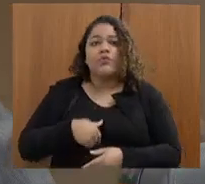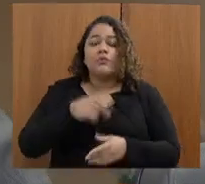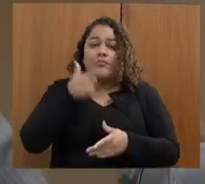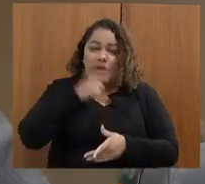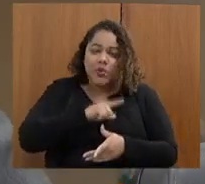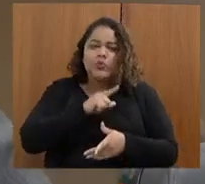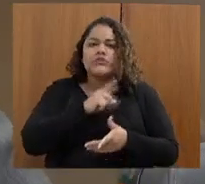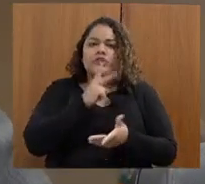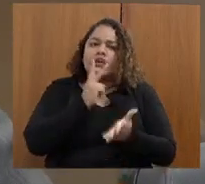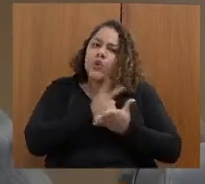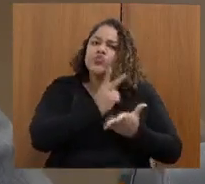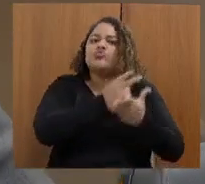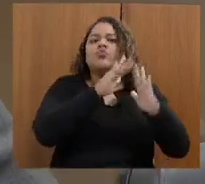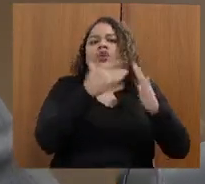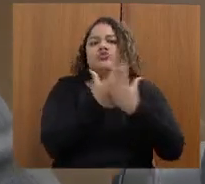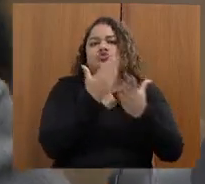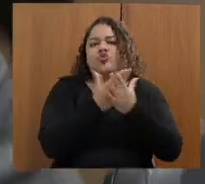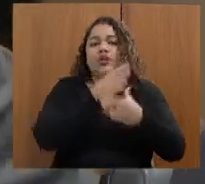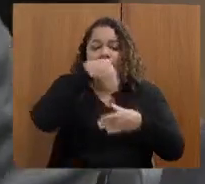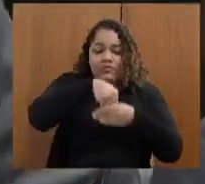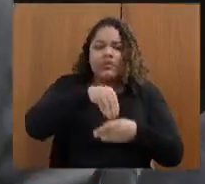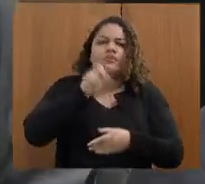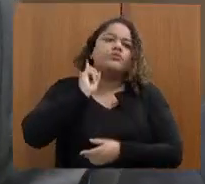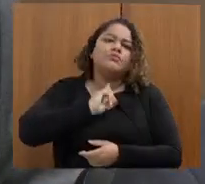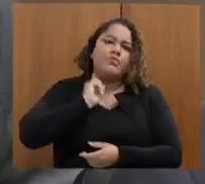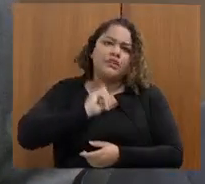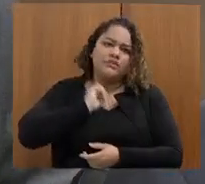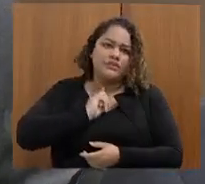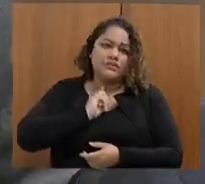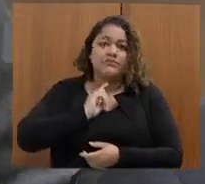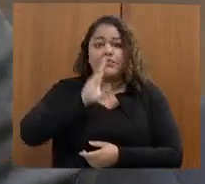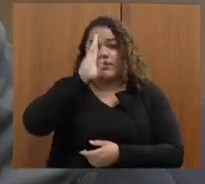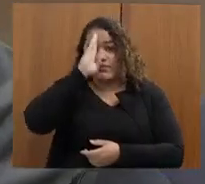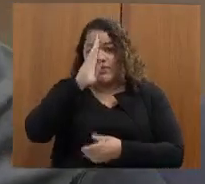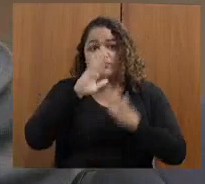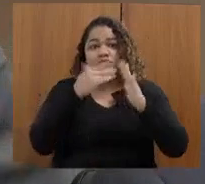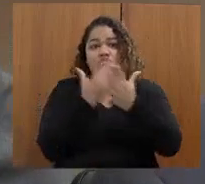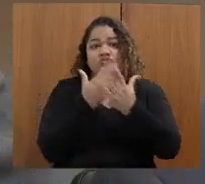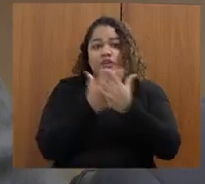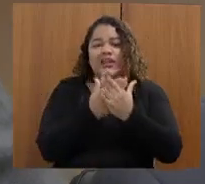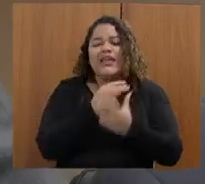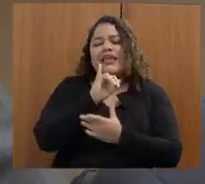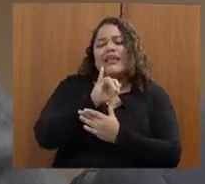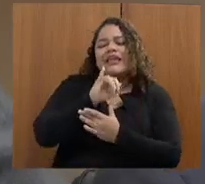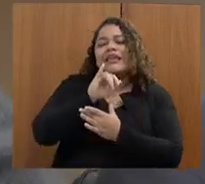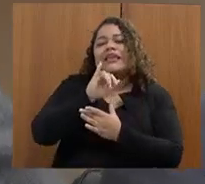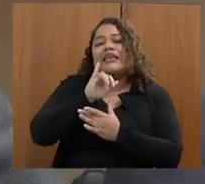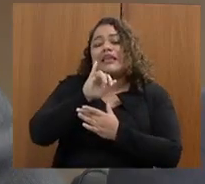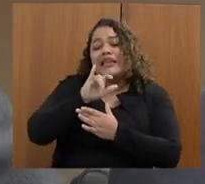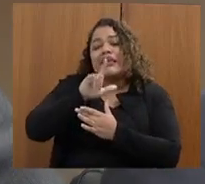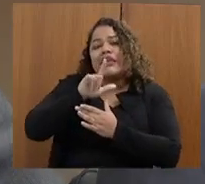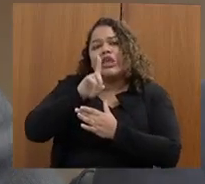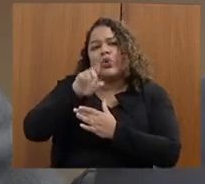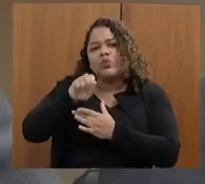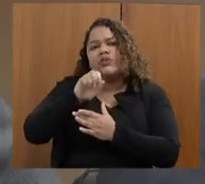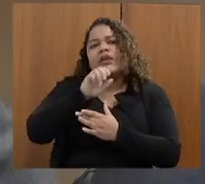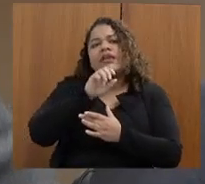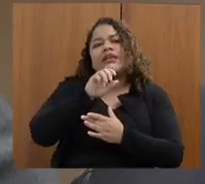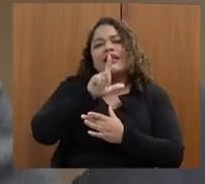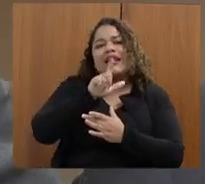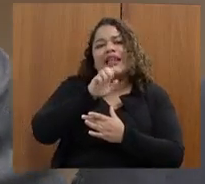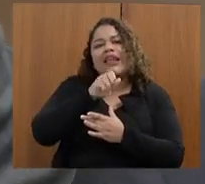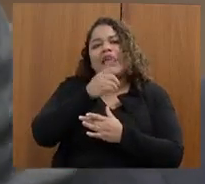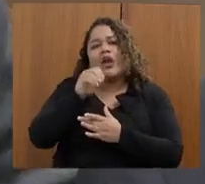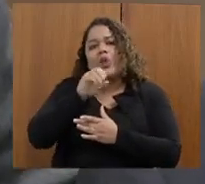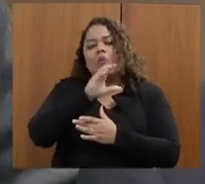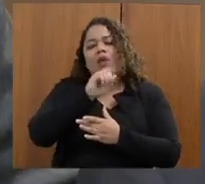Estadual em Minas Gerais em especial a Escola Hilda Leão carneiro e Uberlândia que foi uma conquista do meu mandato ainda